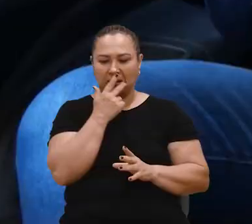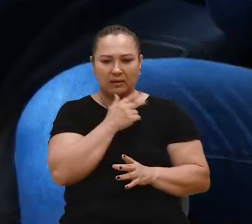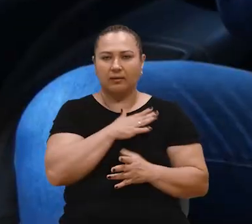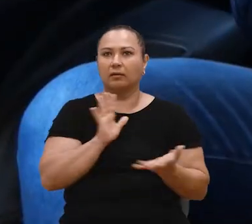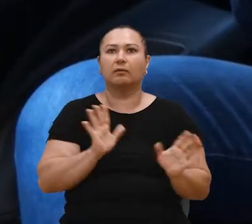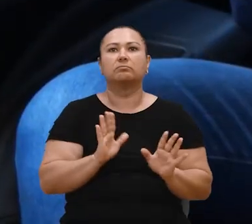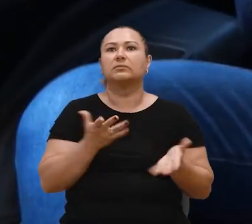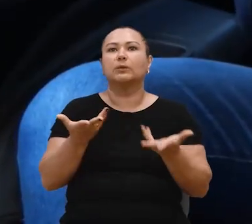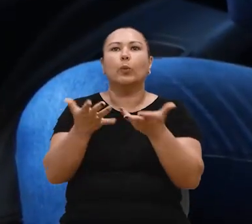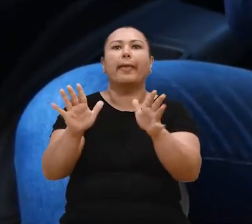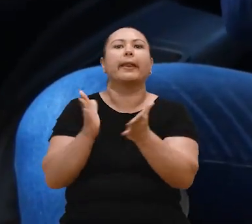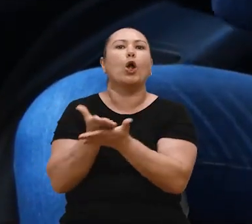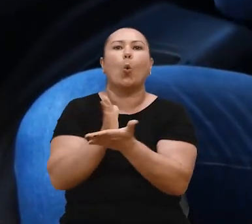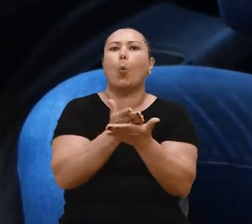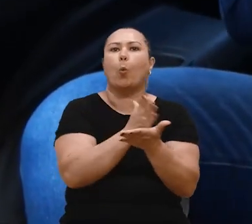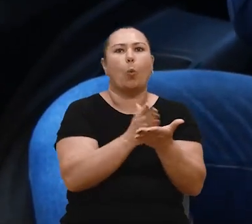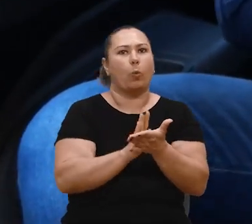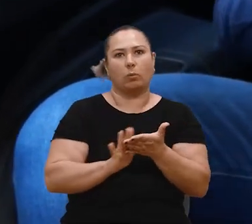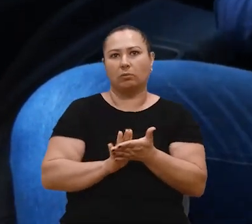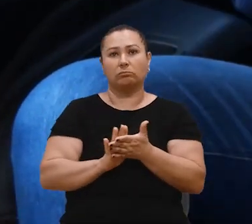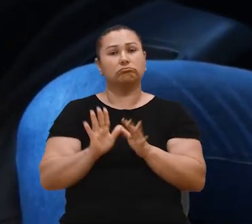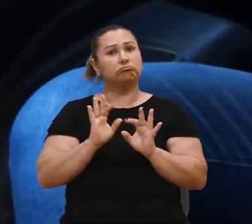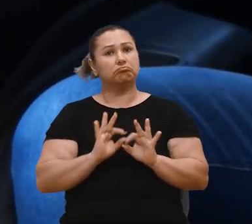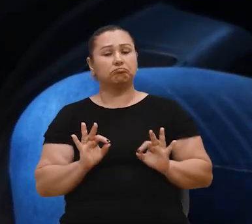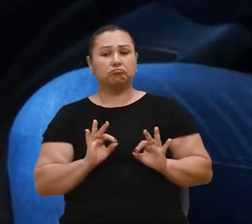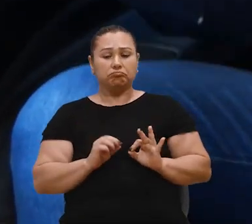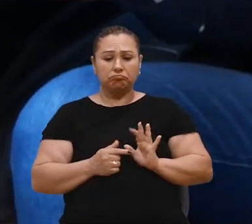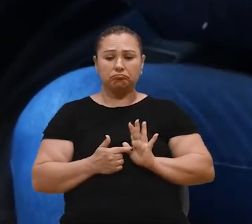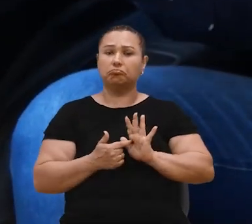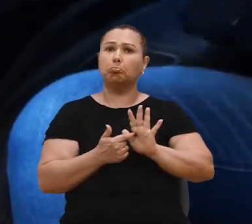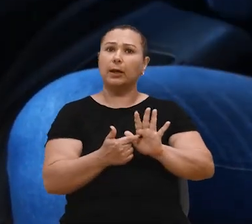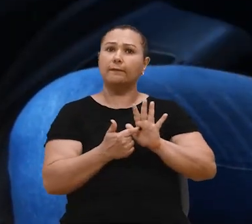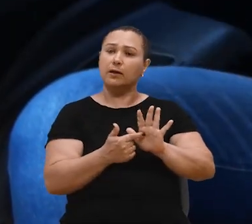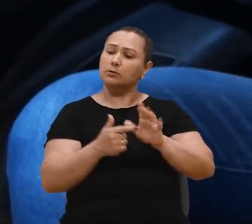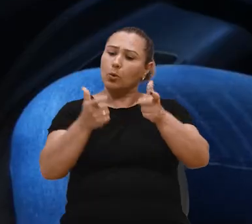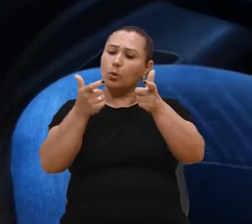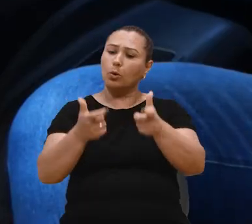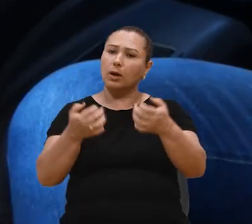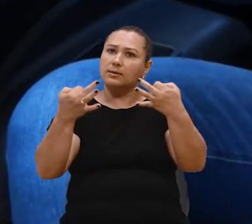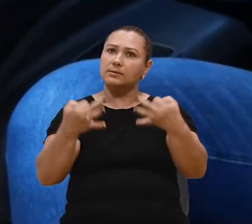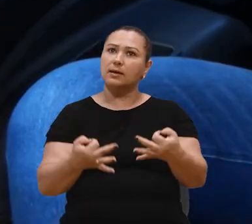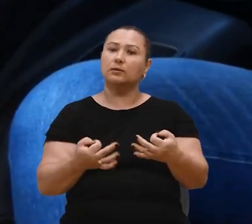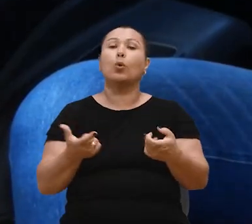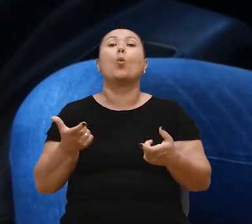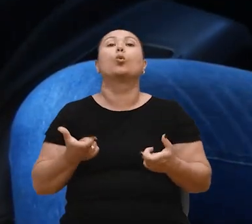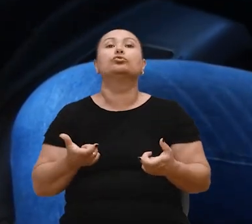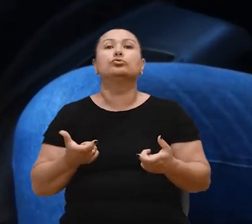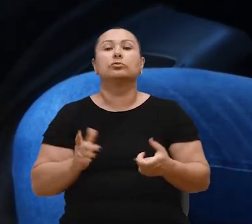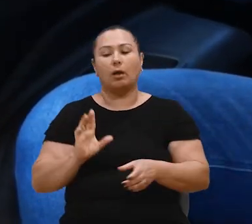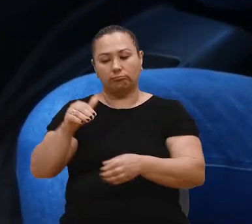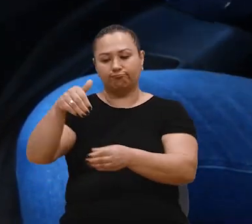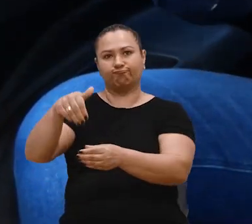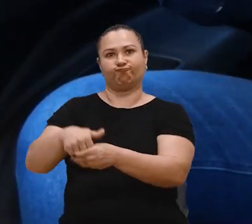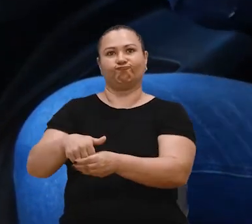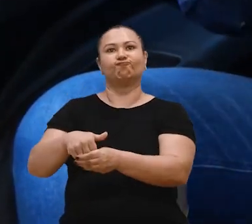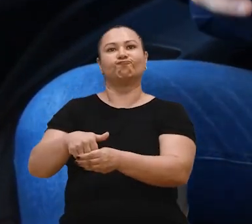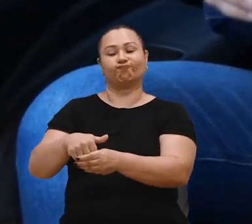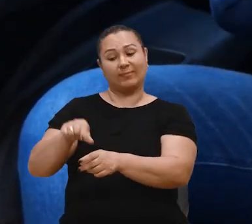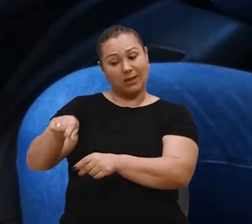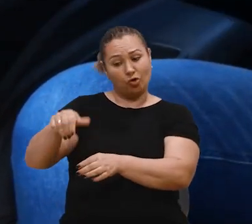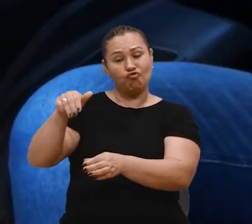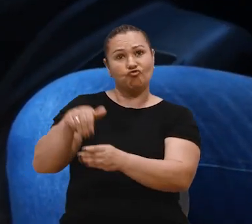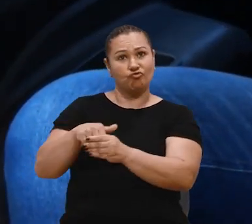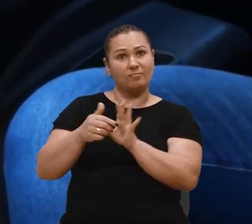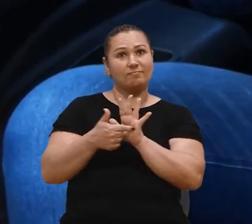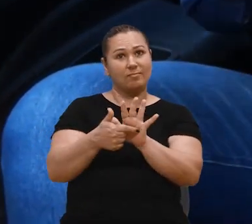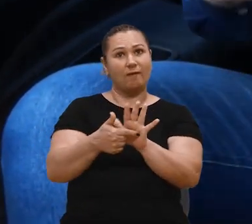incomodar. Eles simplesmente se manifestam no lugar mais importante, a urna, que é essa que fala a verdade, né? Então eu